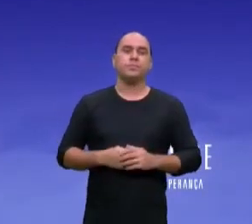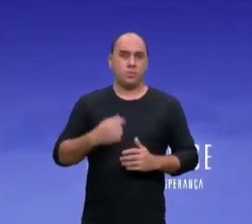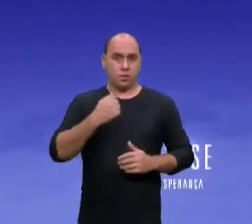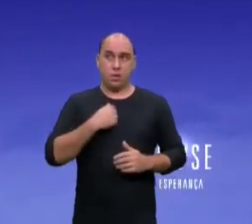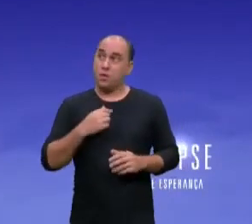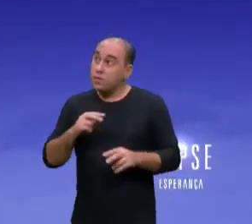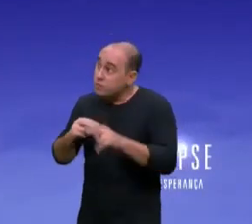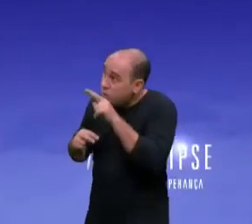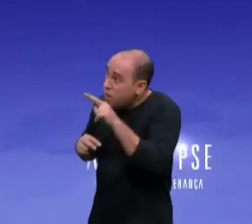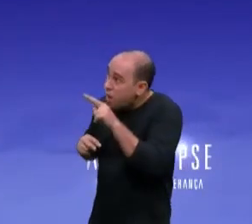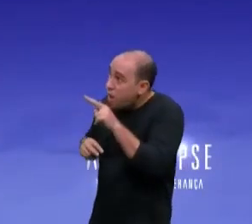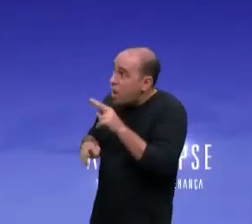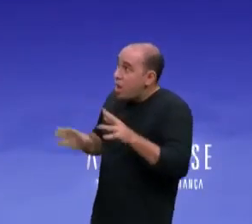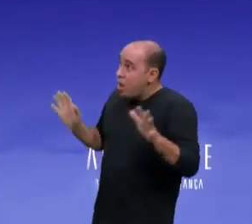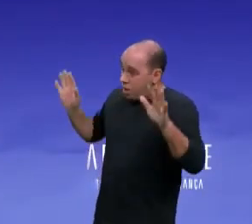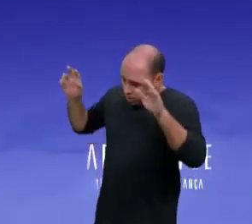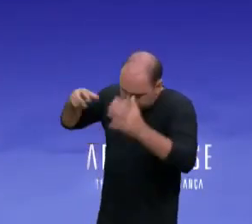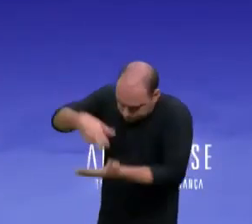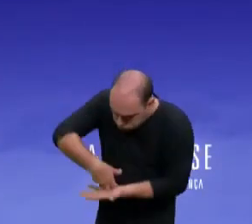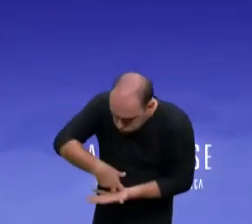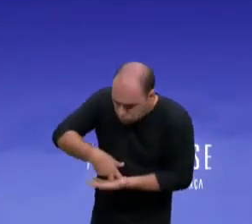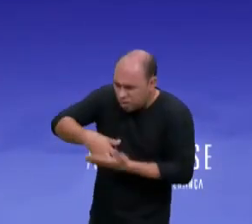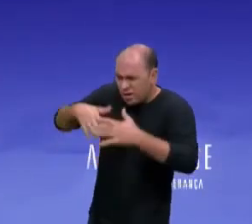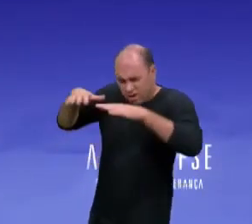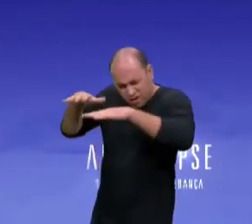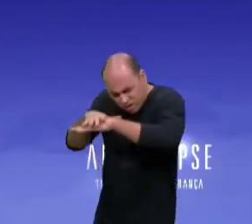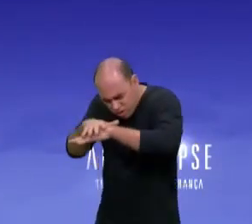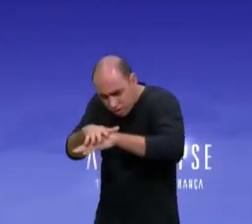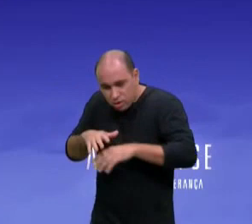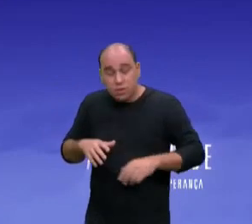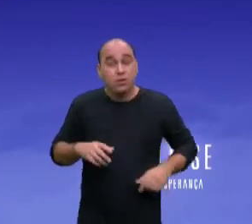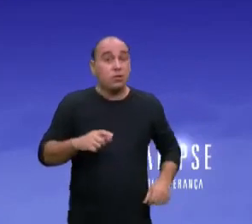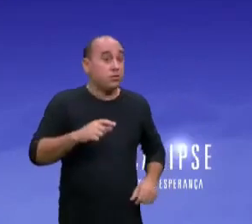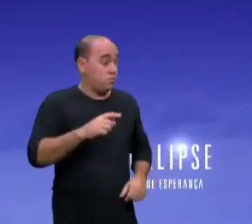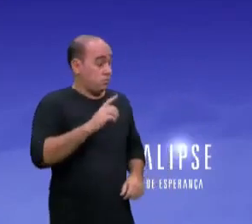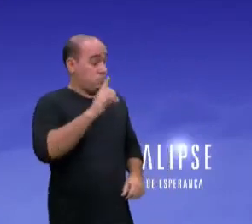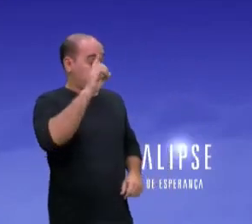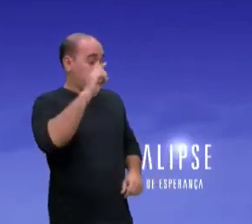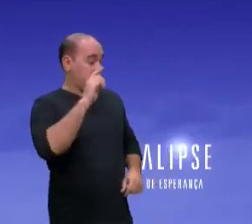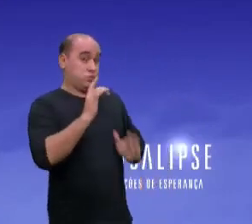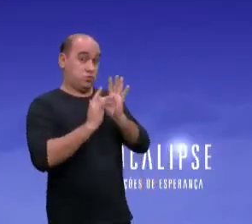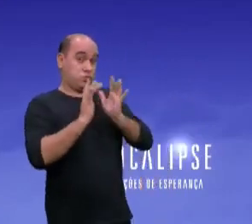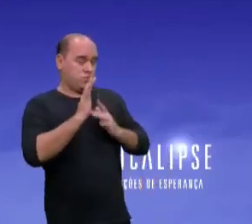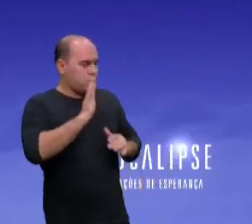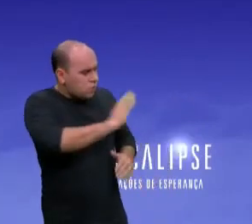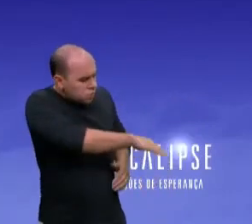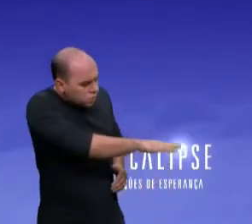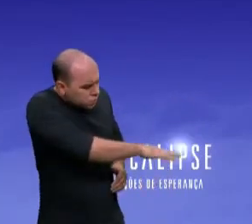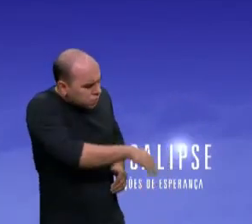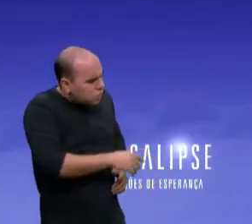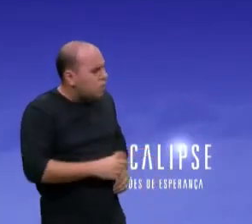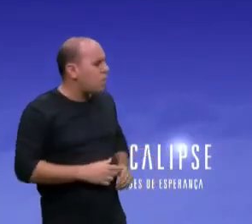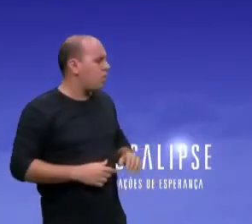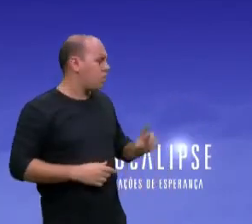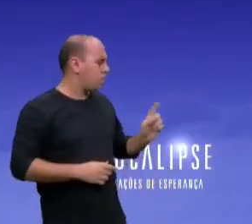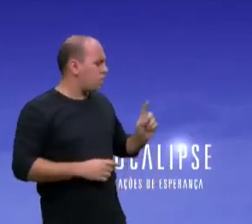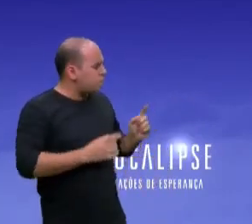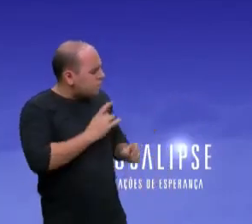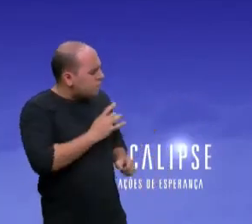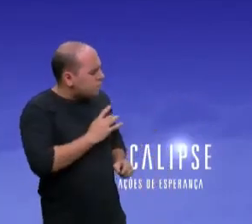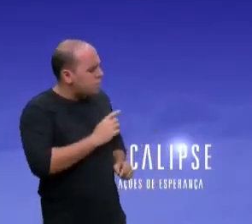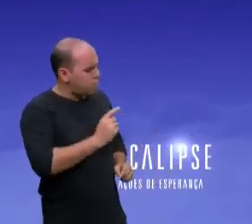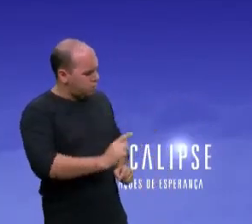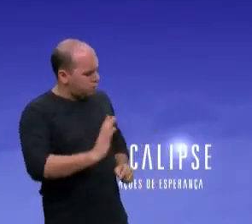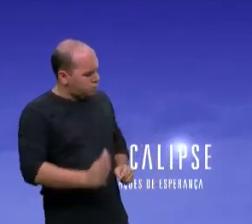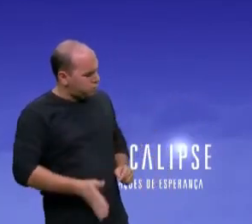a seus pés como morto por ele pôs sobre mim a mão direita dizendo não temas eu sou o primeiro eo último e aquele que vive